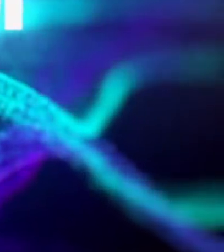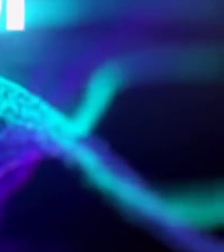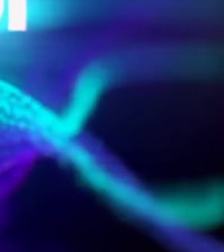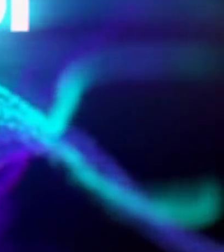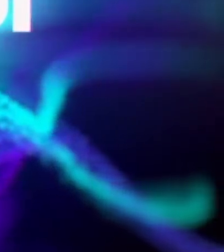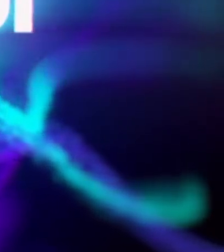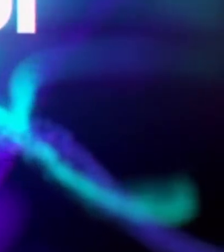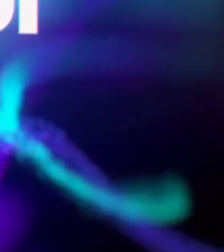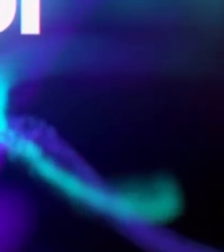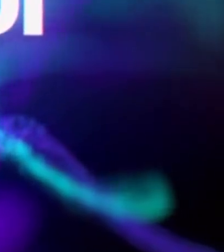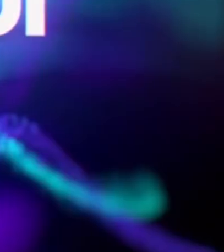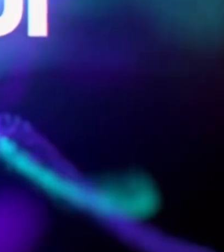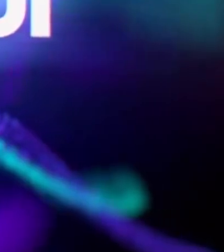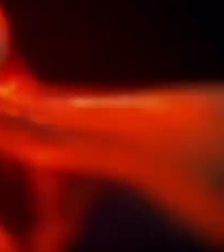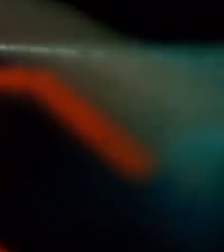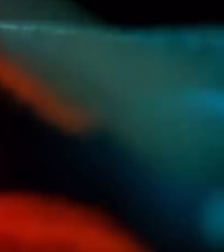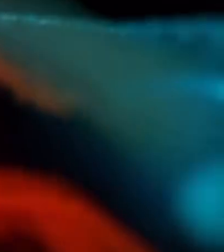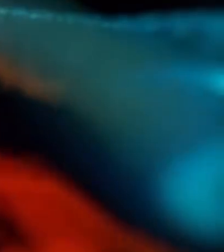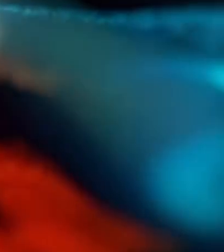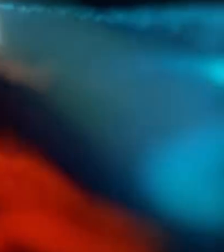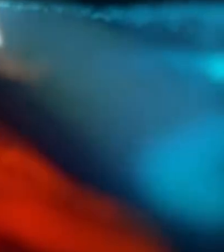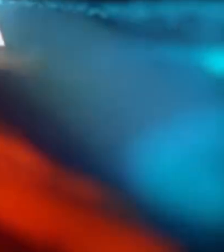Obrigado por estar aqui.